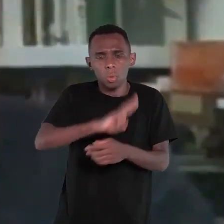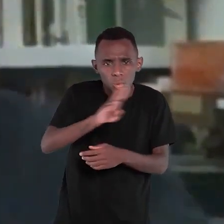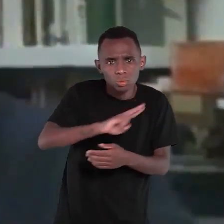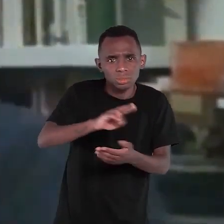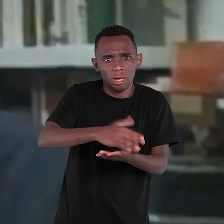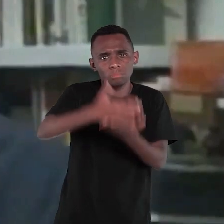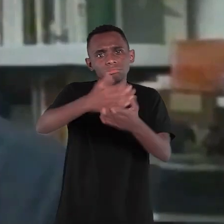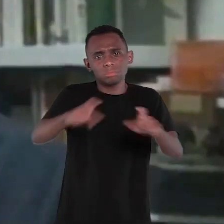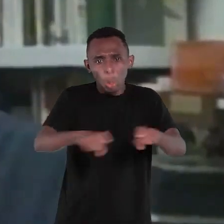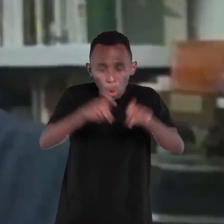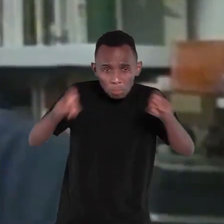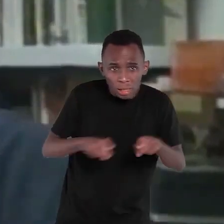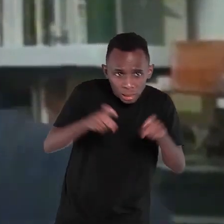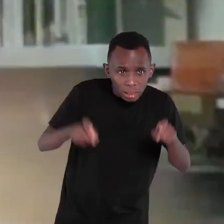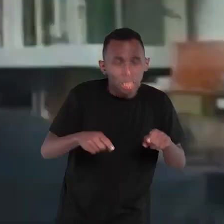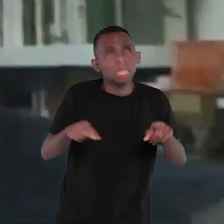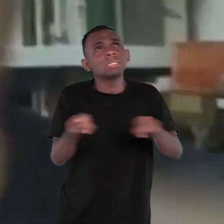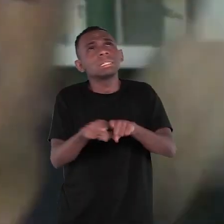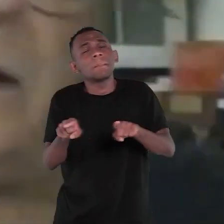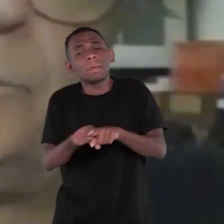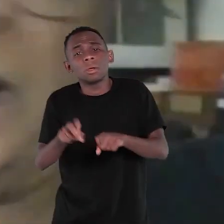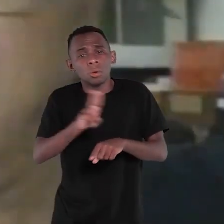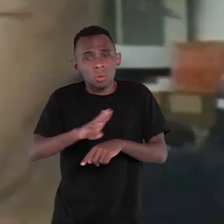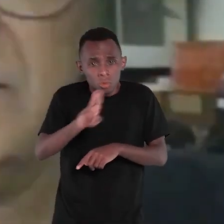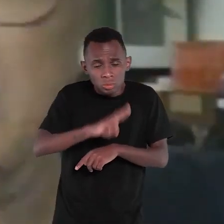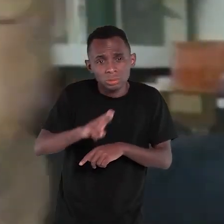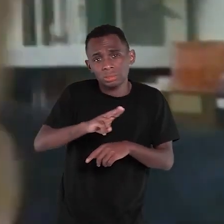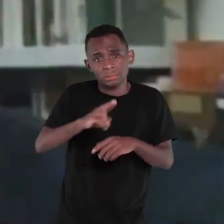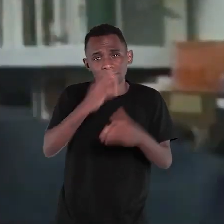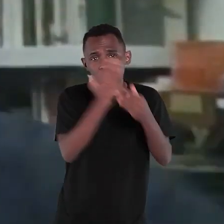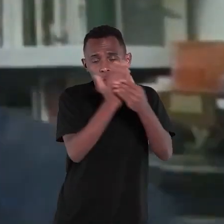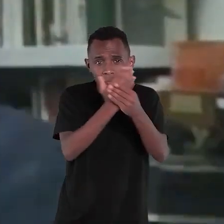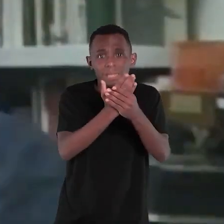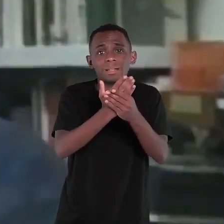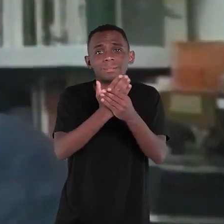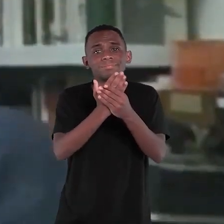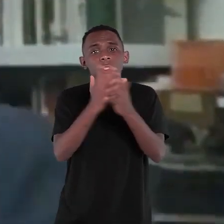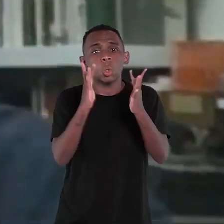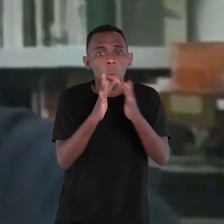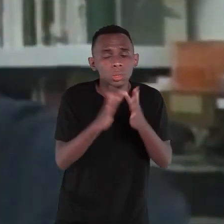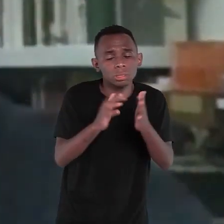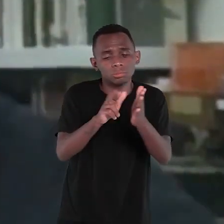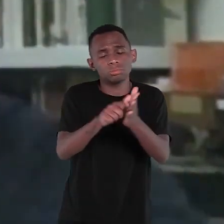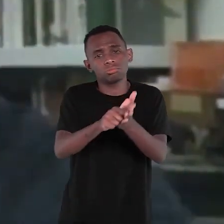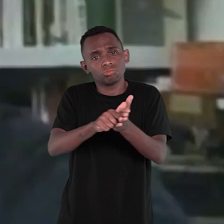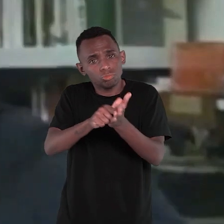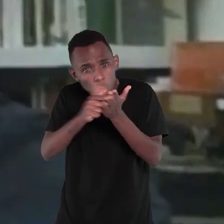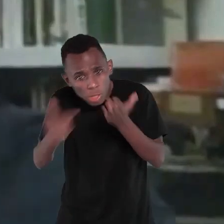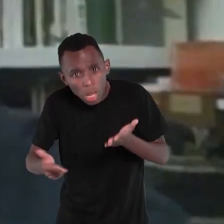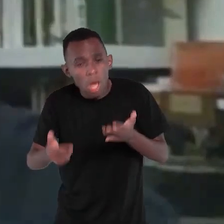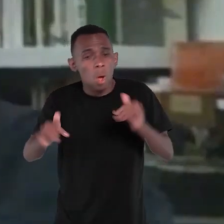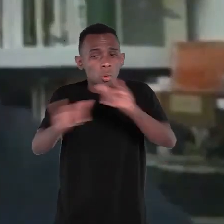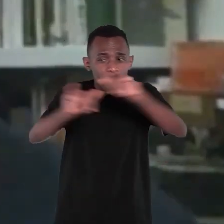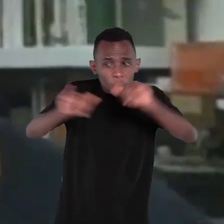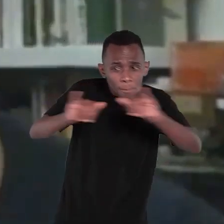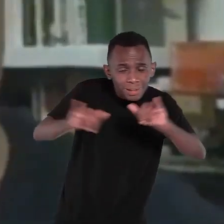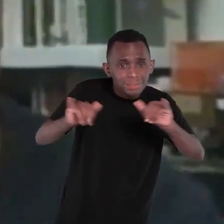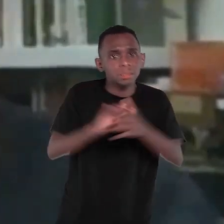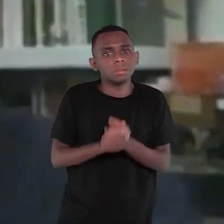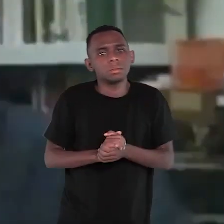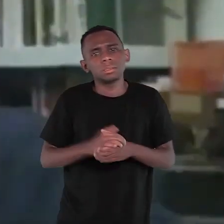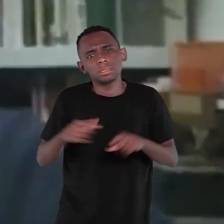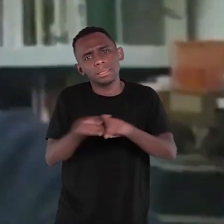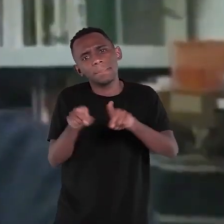e da internet, usam a biblioteca para ter acesso a jornal, para usar as facilidades